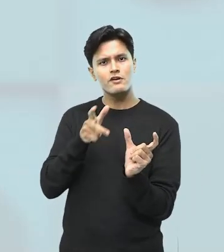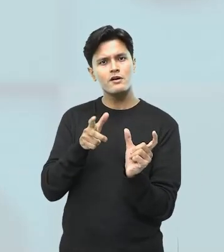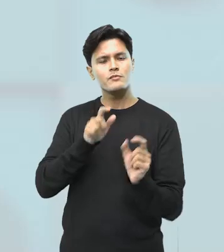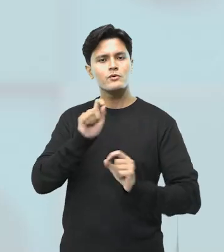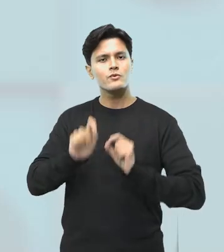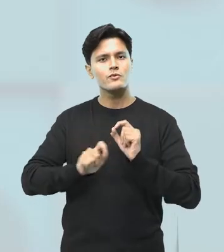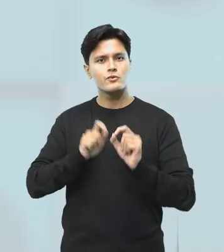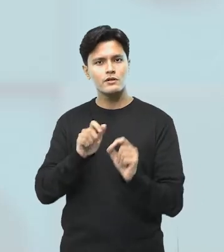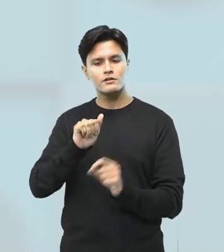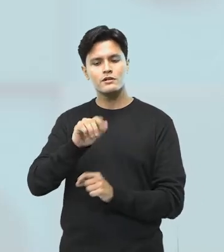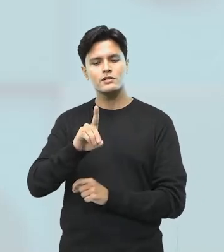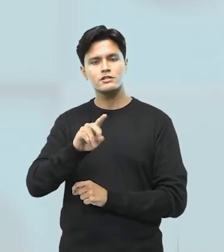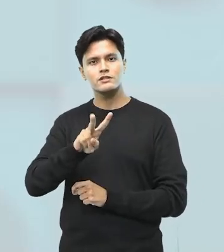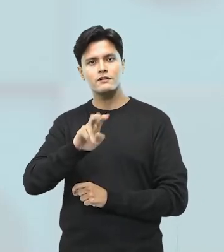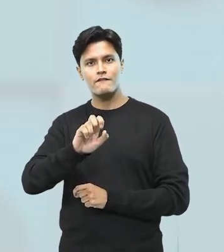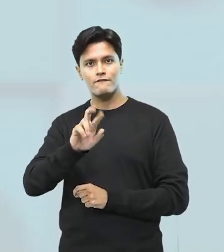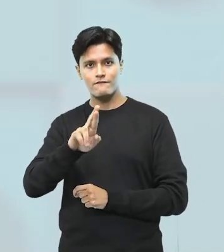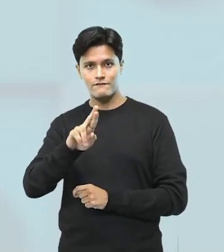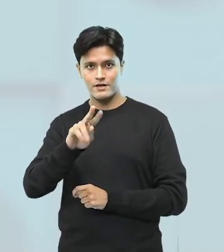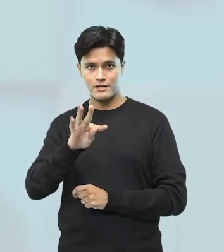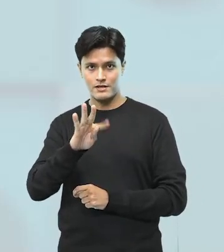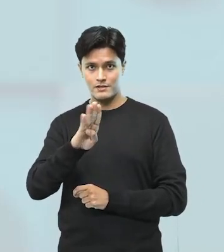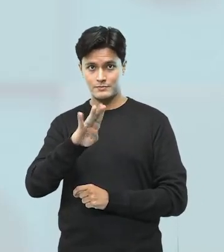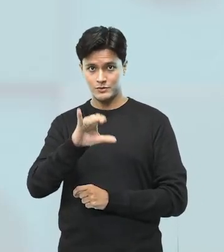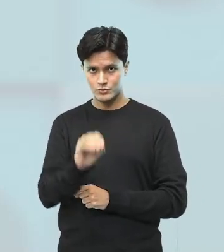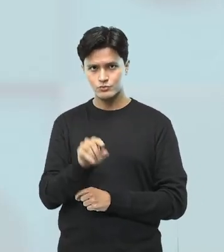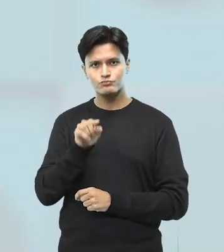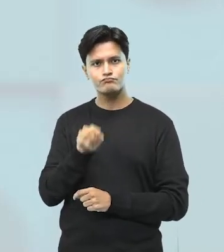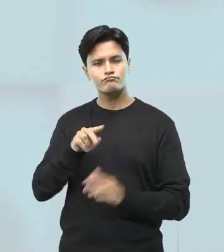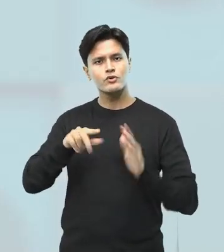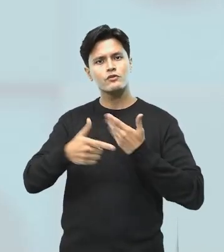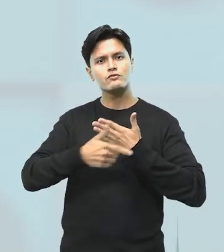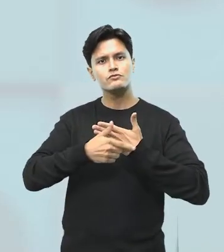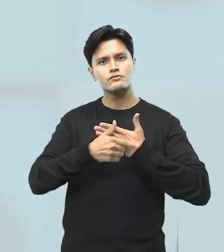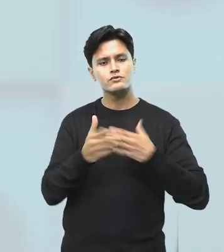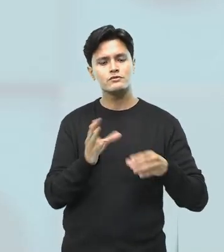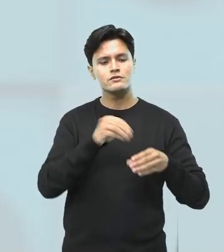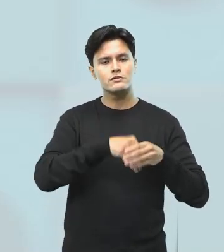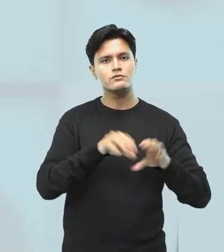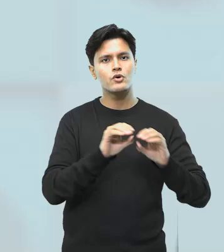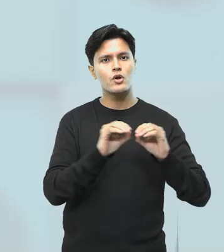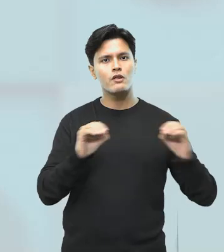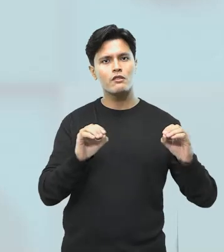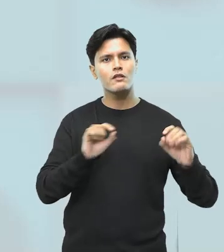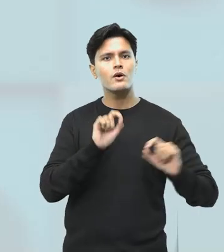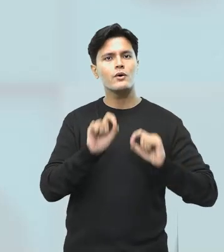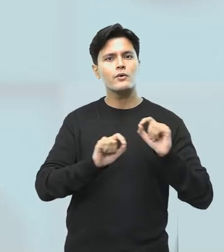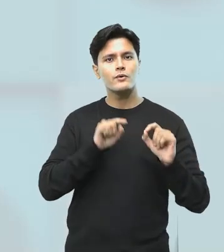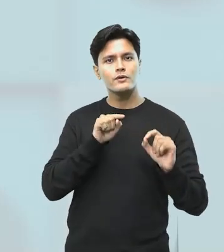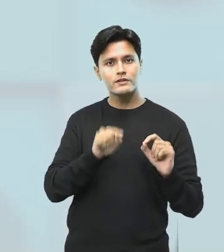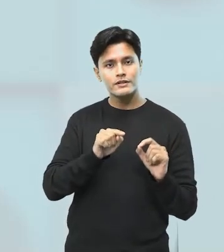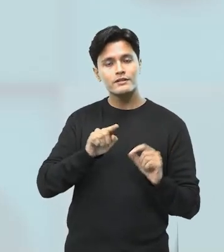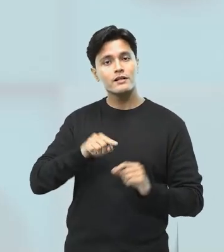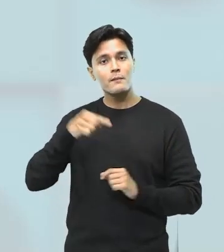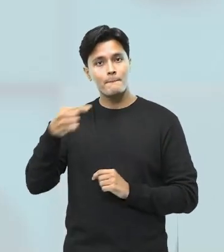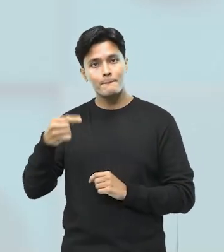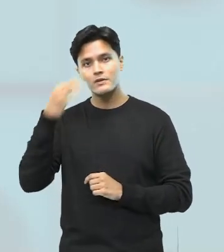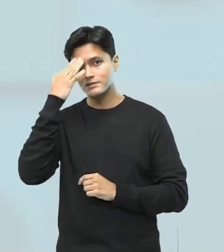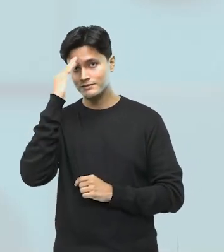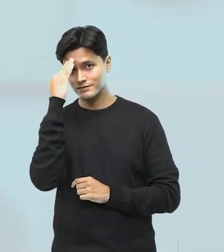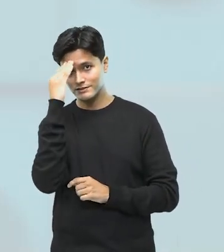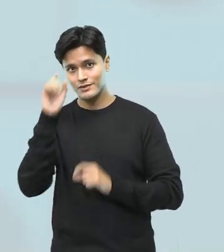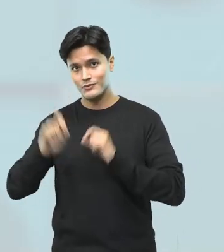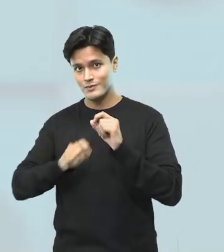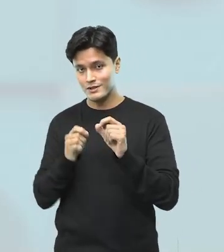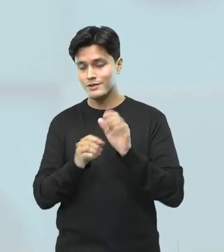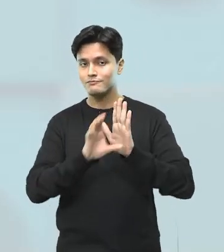função, deste termo dentro da nossa oração, dentro da nossa frase, para que depois nós possamos entender o